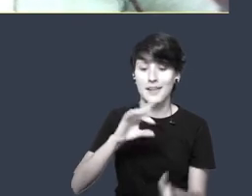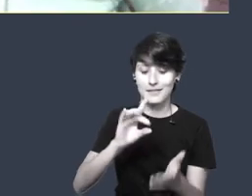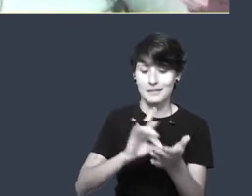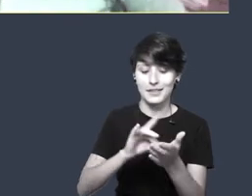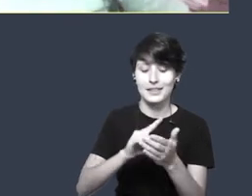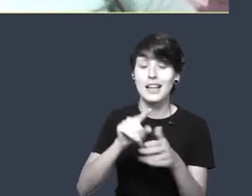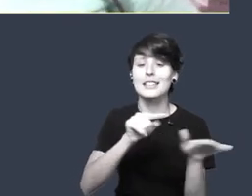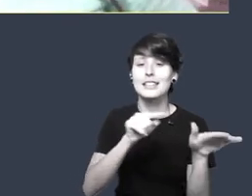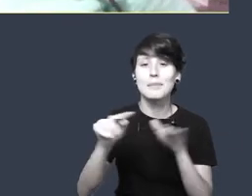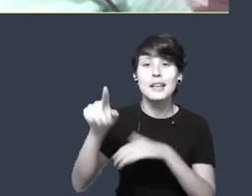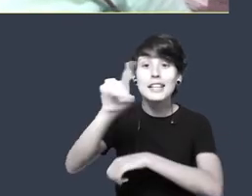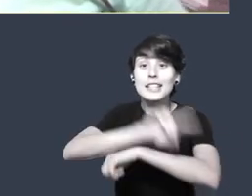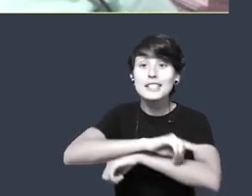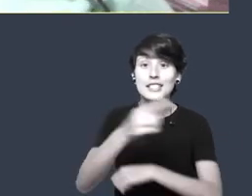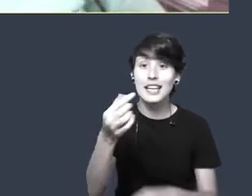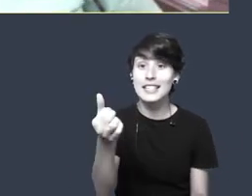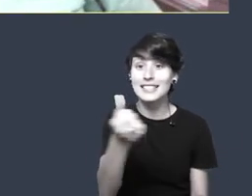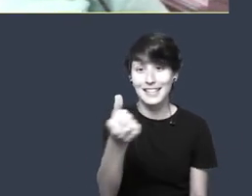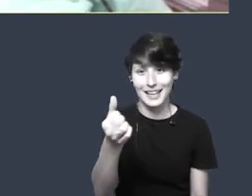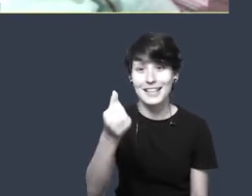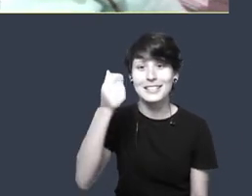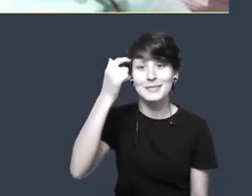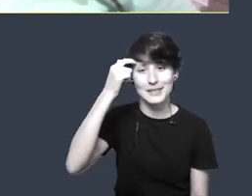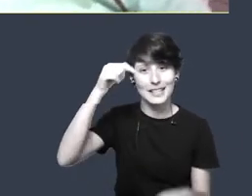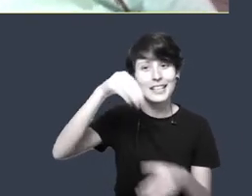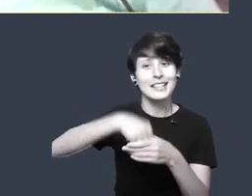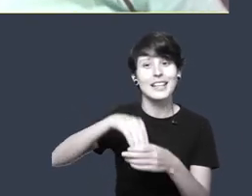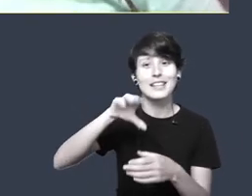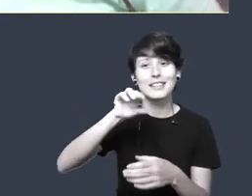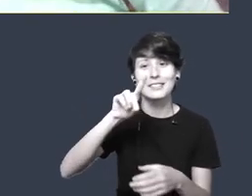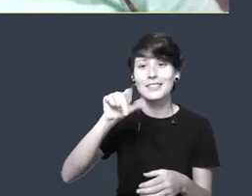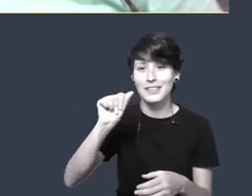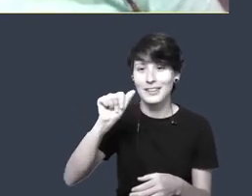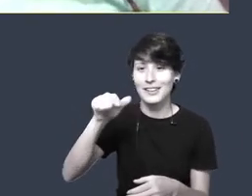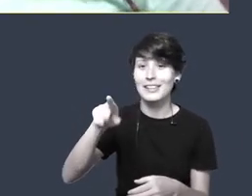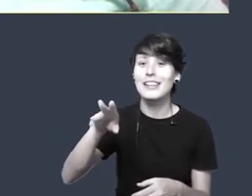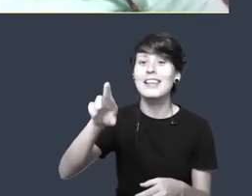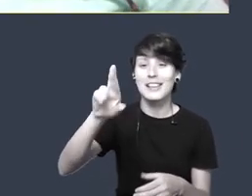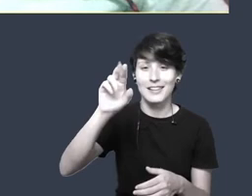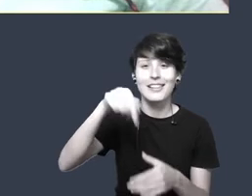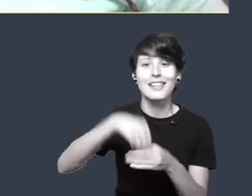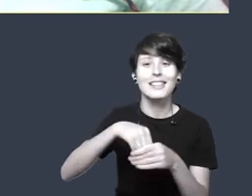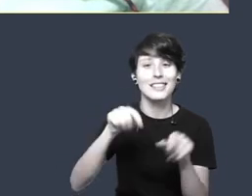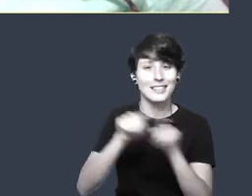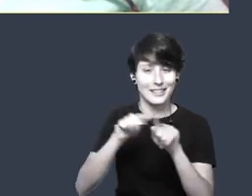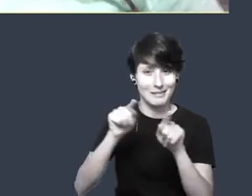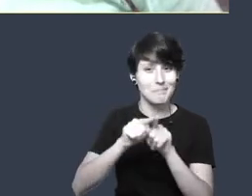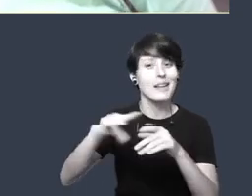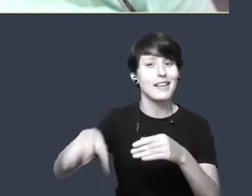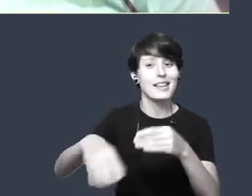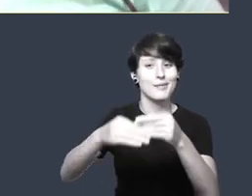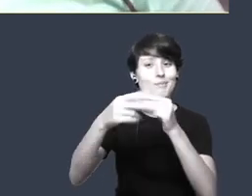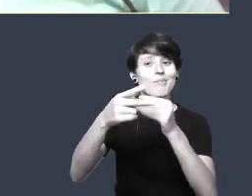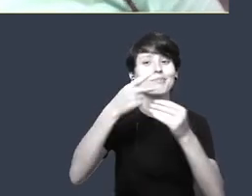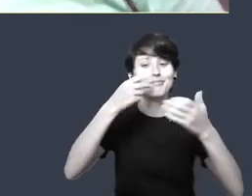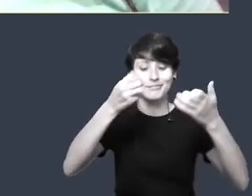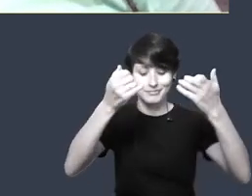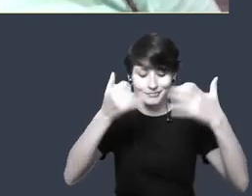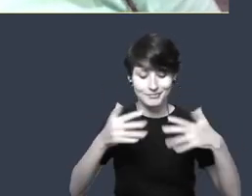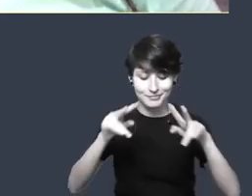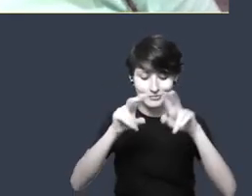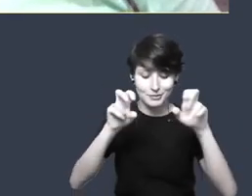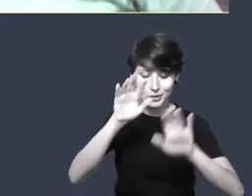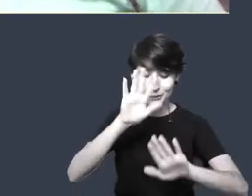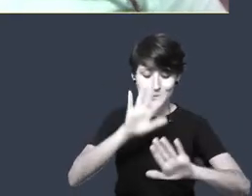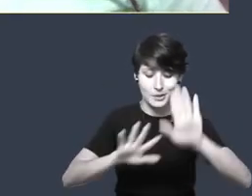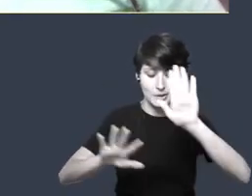semana, dia 6, de pensamento computacional aqui no Coda BR também. Eu acho que, complementando até isso que você trouxe desse